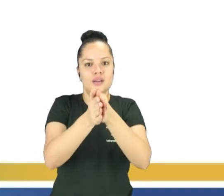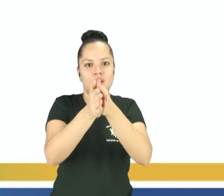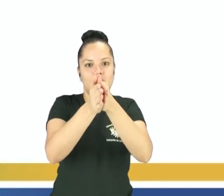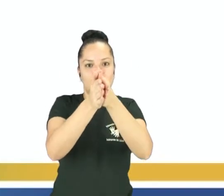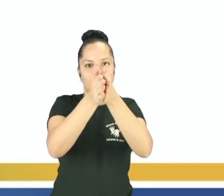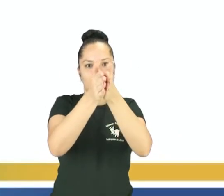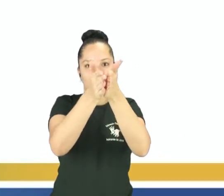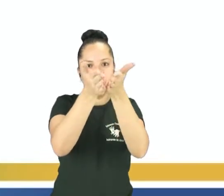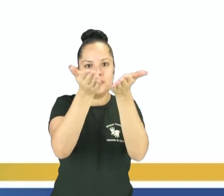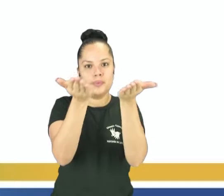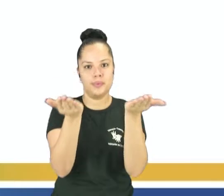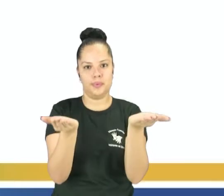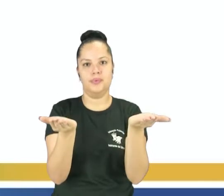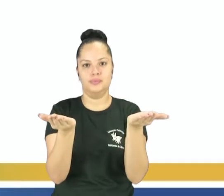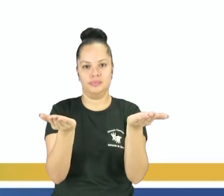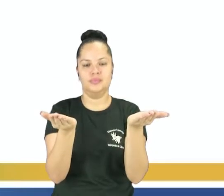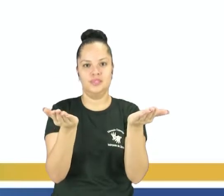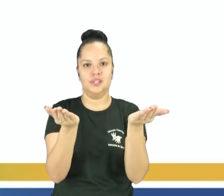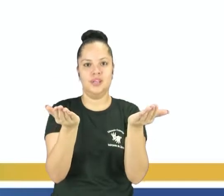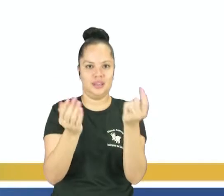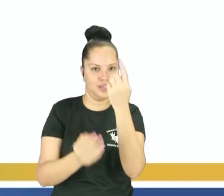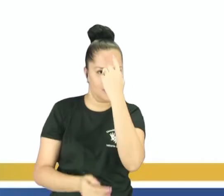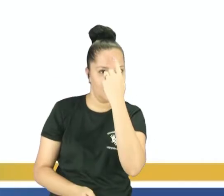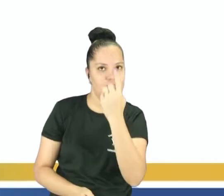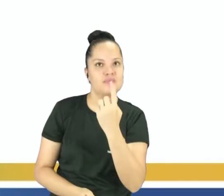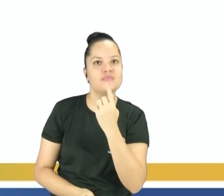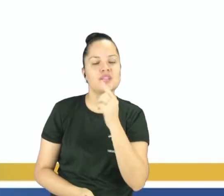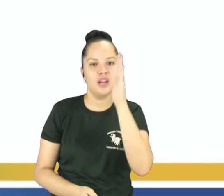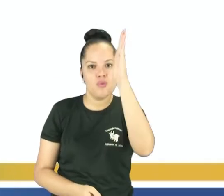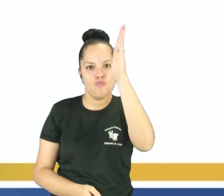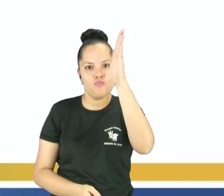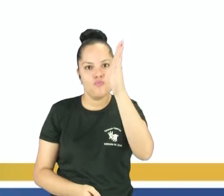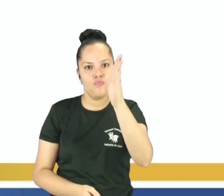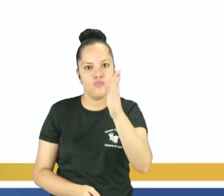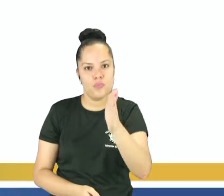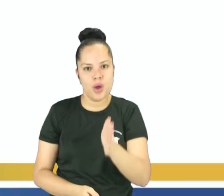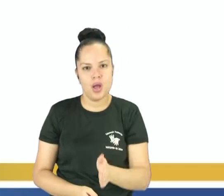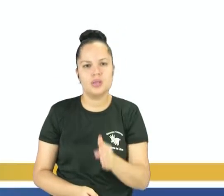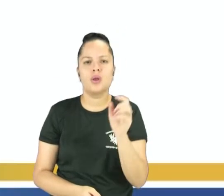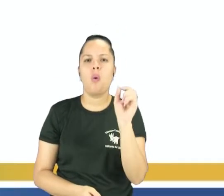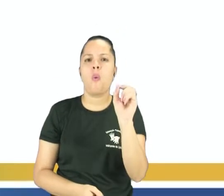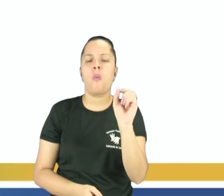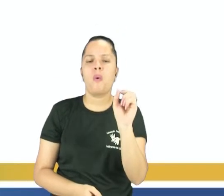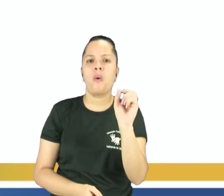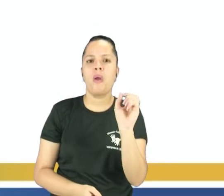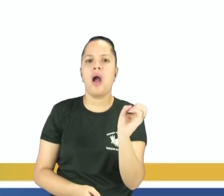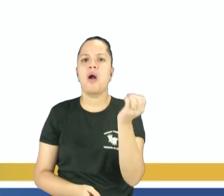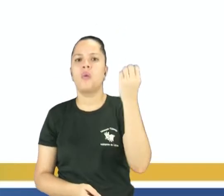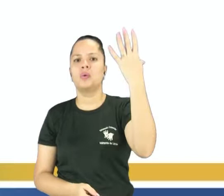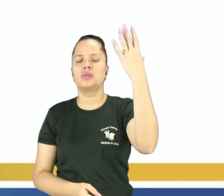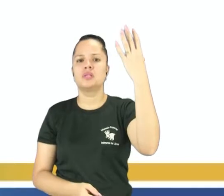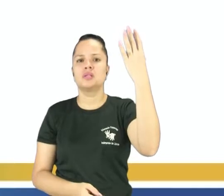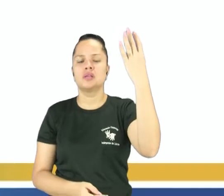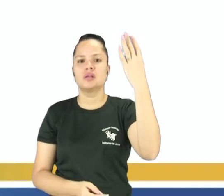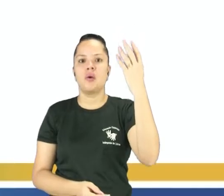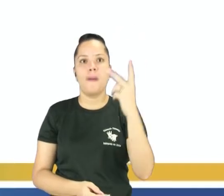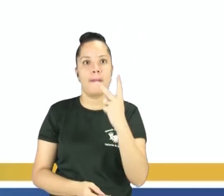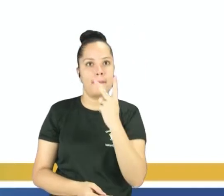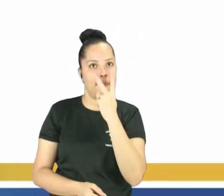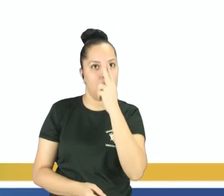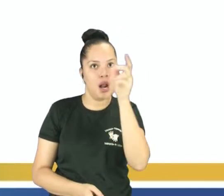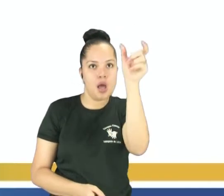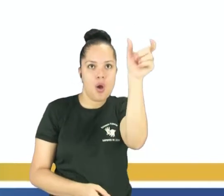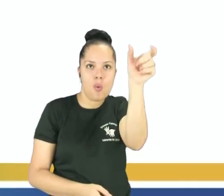nós temos dois polígonos e um círculo e uma reta no meio, né? O que que acontece aí? Parece que a primeira imagem, que é